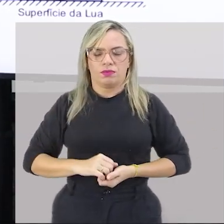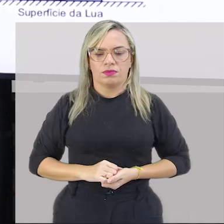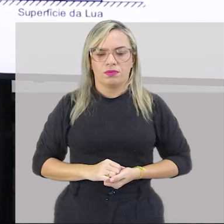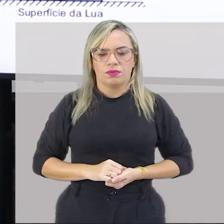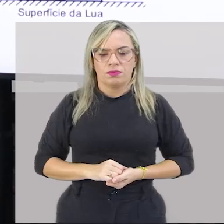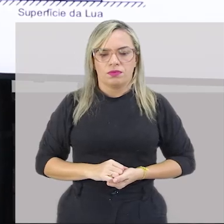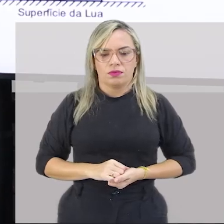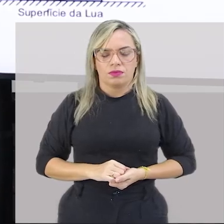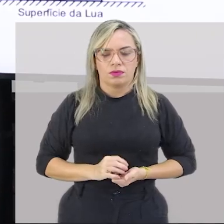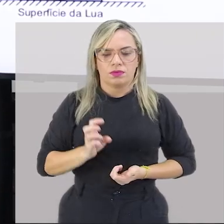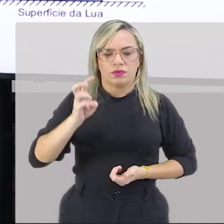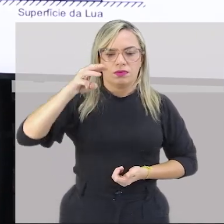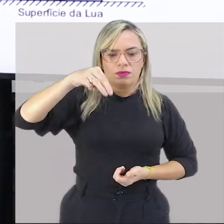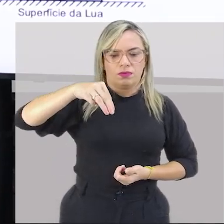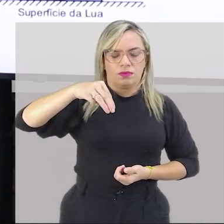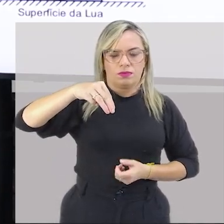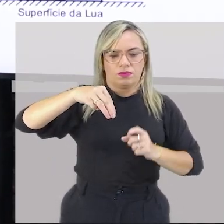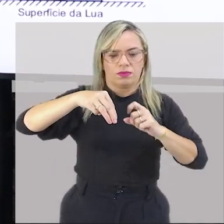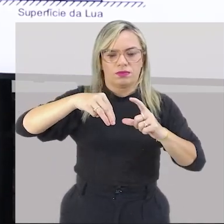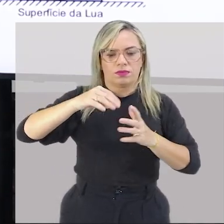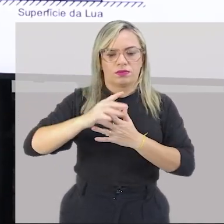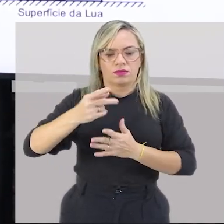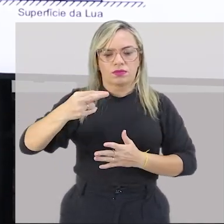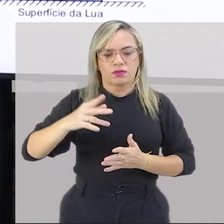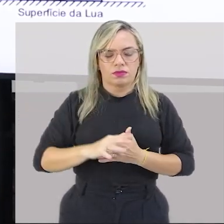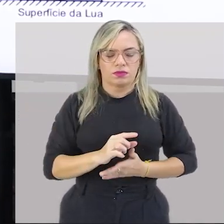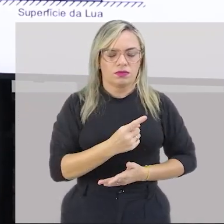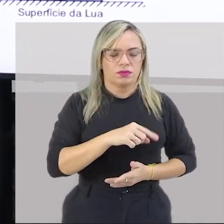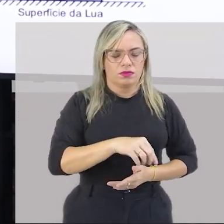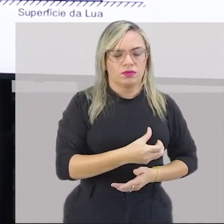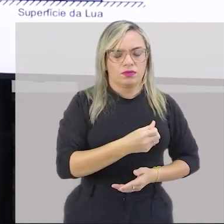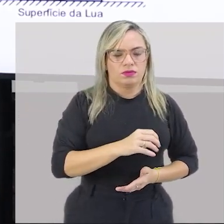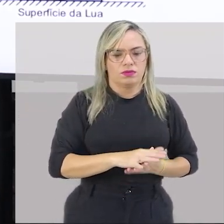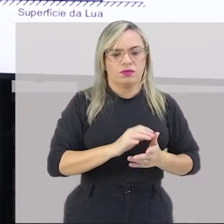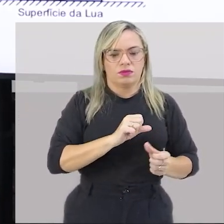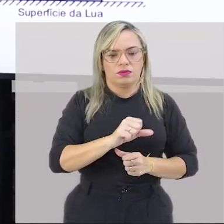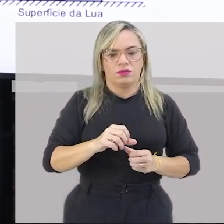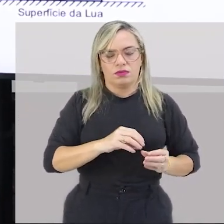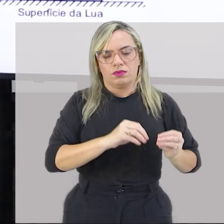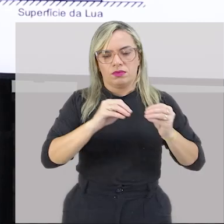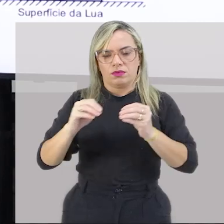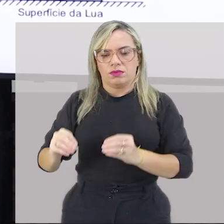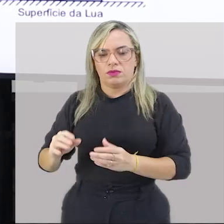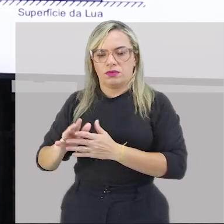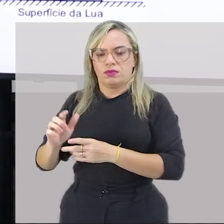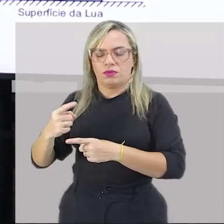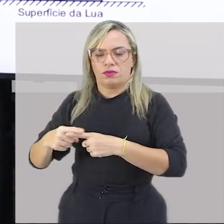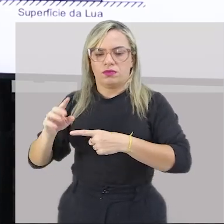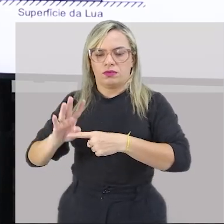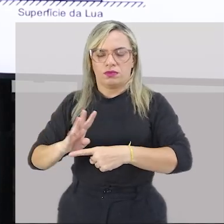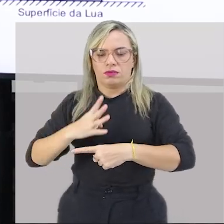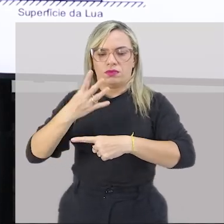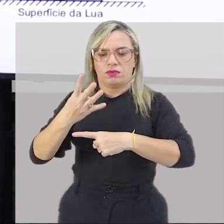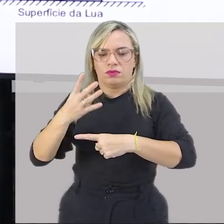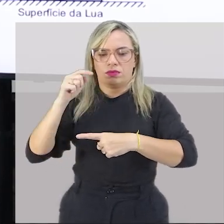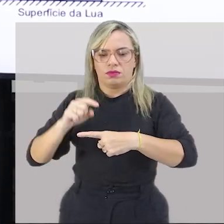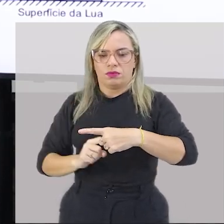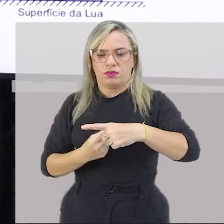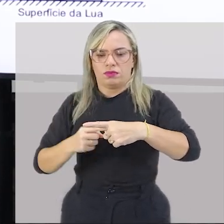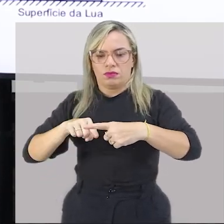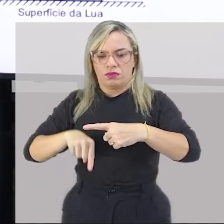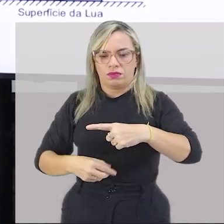Então, o Mzão é igual, ó, esse 1,6 passa dividindo. Vai ser igual a 4 dividido